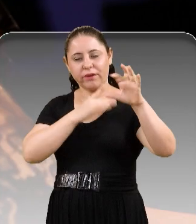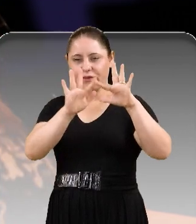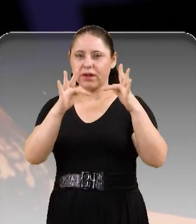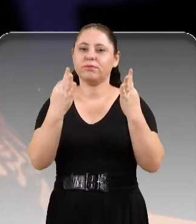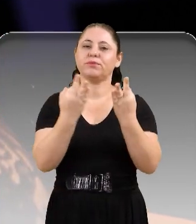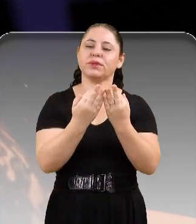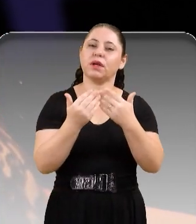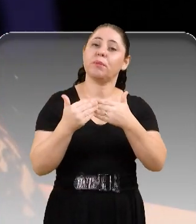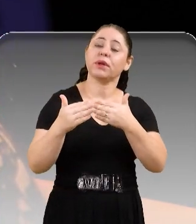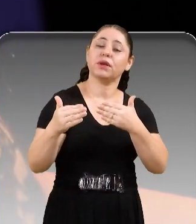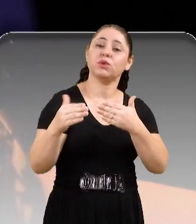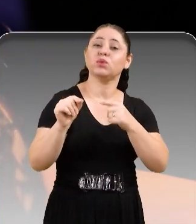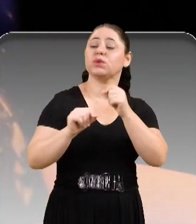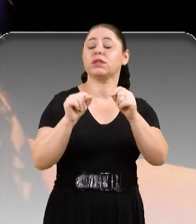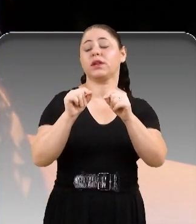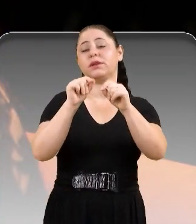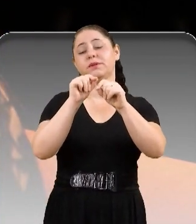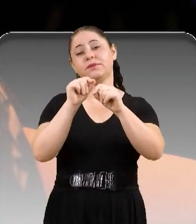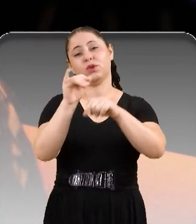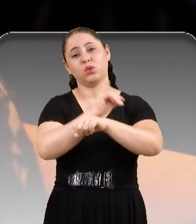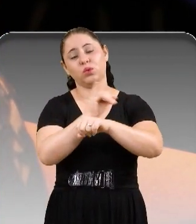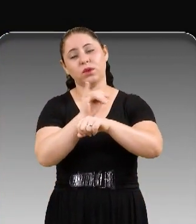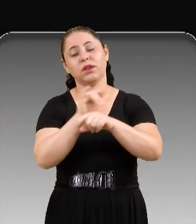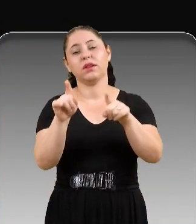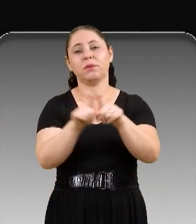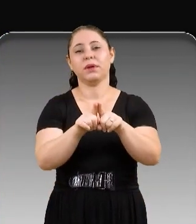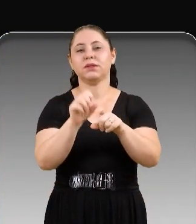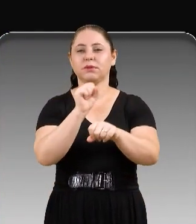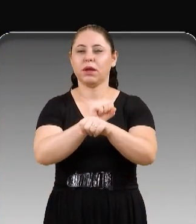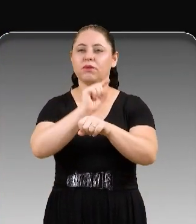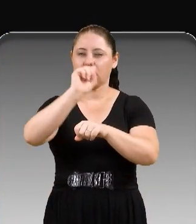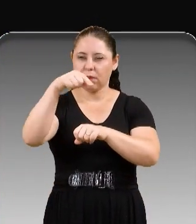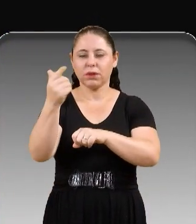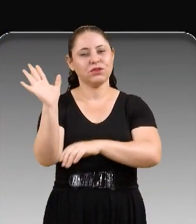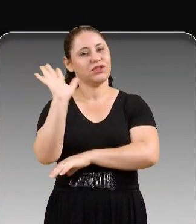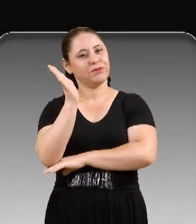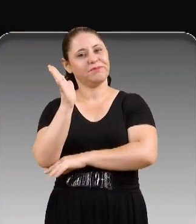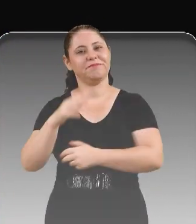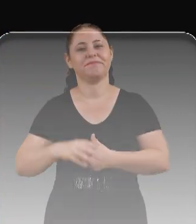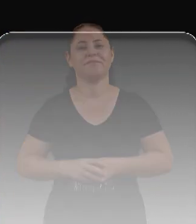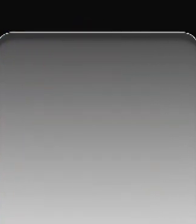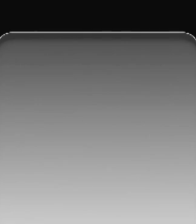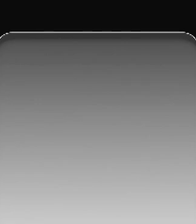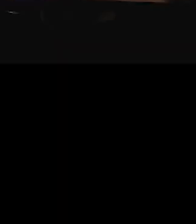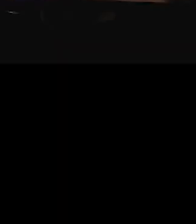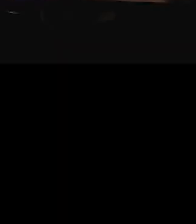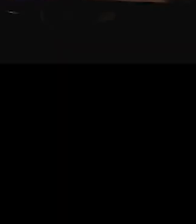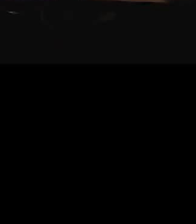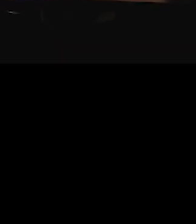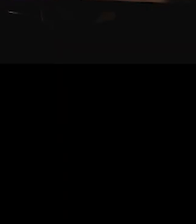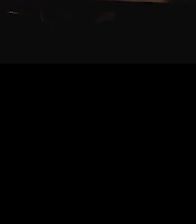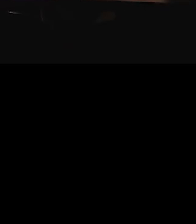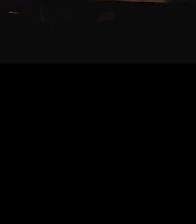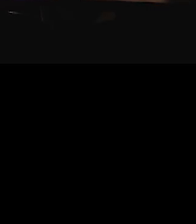aí com seus amigos e familiares a partir do nosso link no YouTube e eu espero você em uma próxima edição. Até lá!